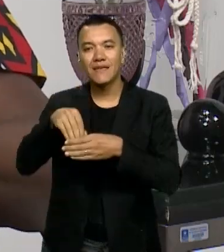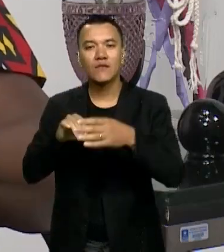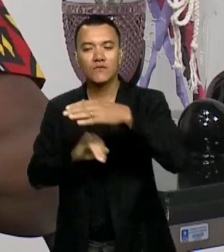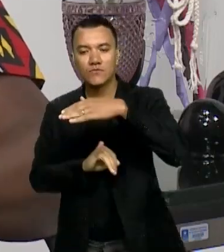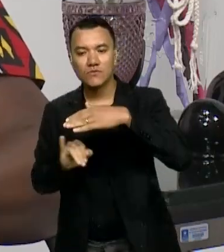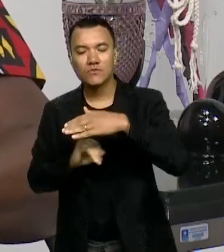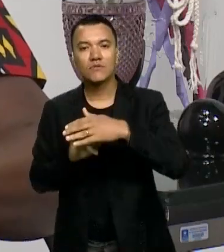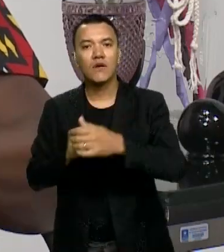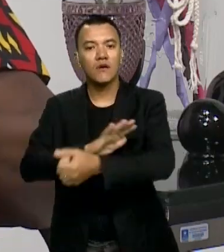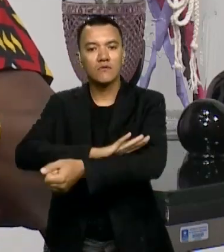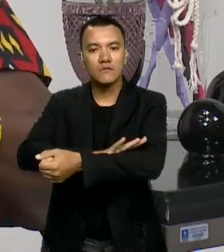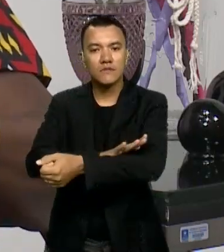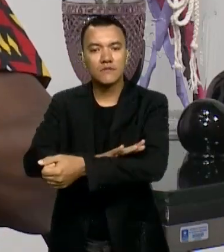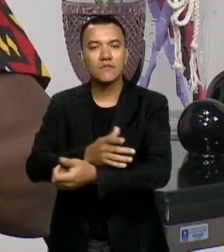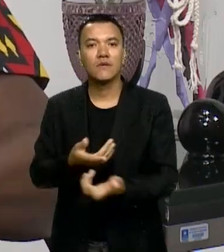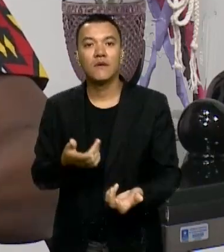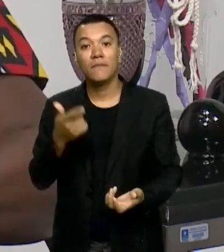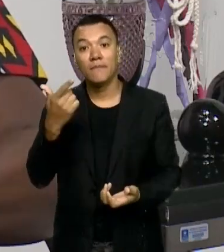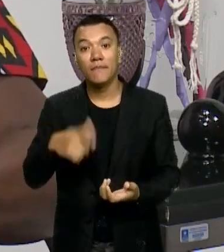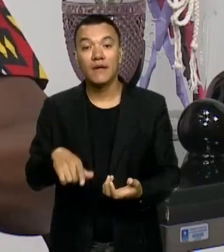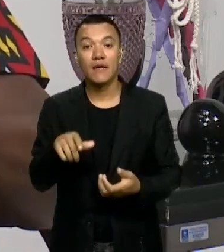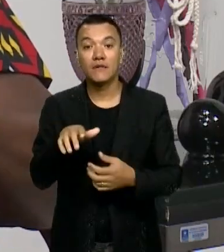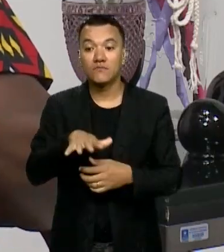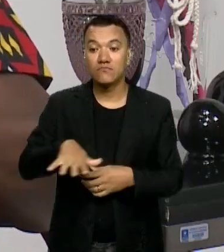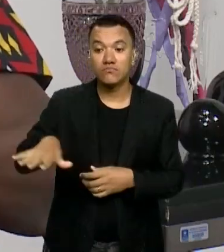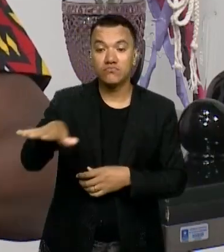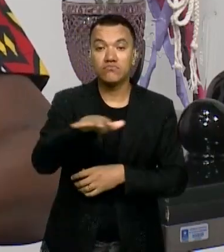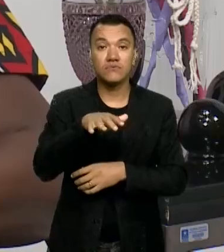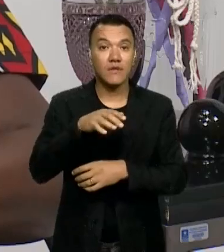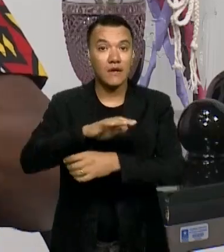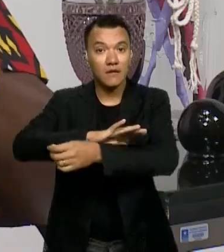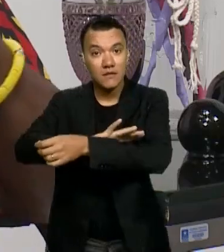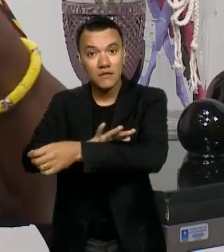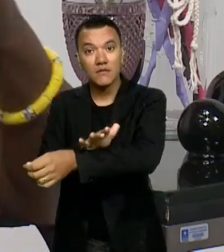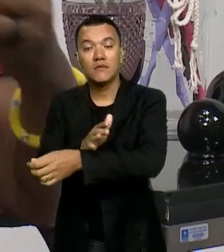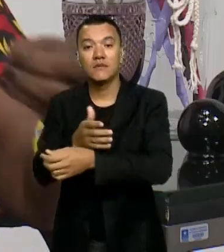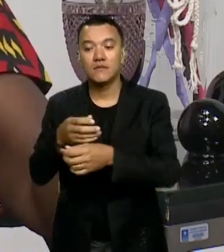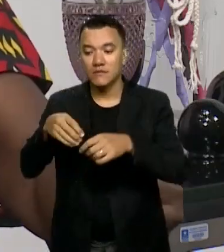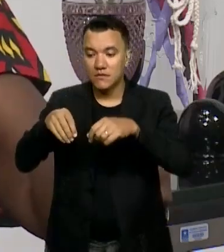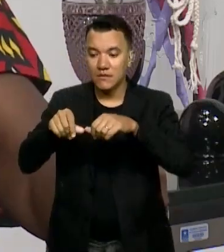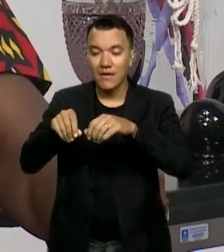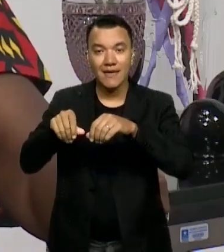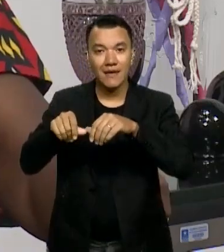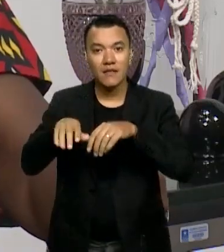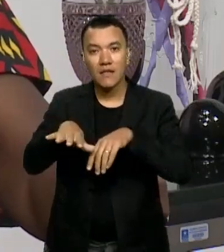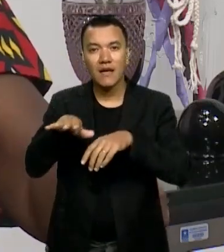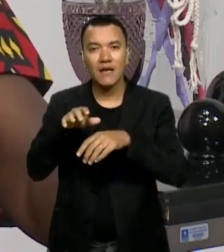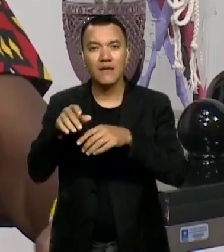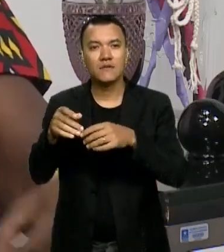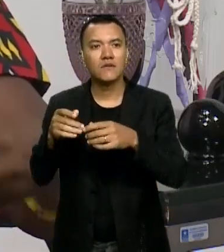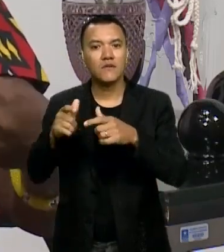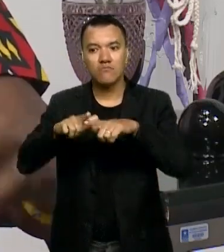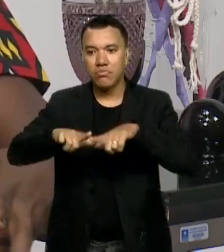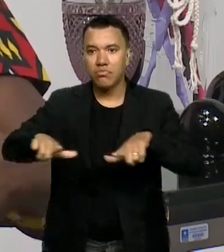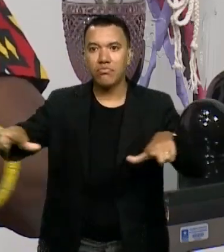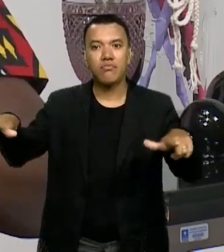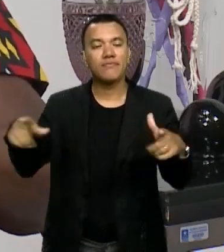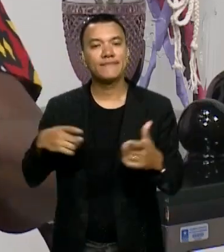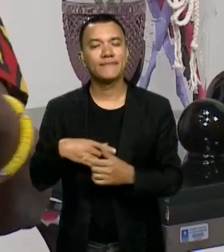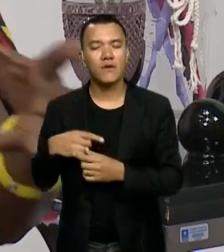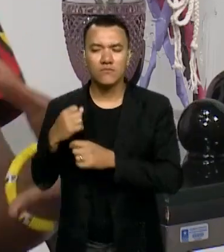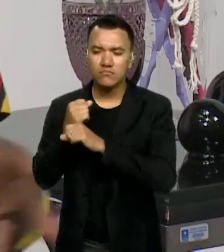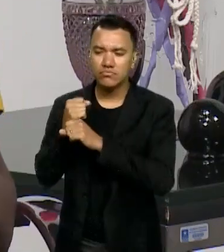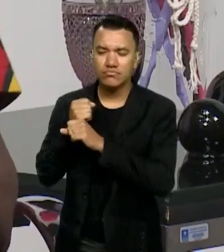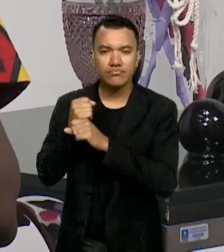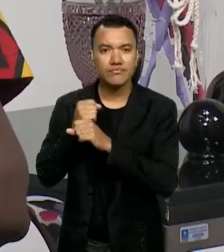Institucional, o racismo ambiental, quando está destruindo essa terra onde a maioria da população mora, que ao longo dos anos